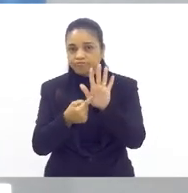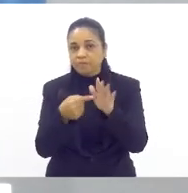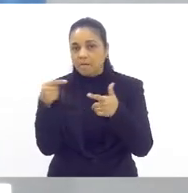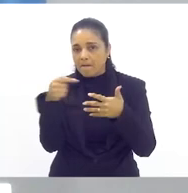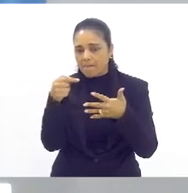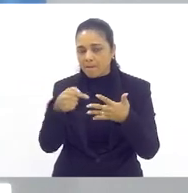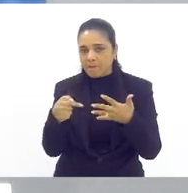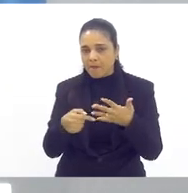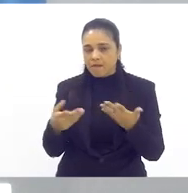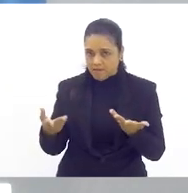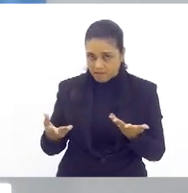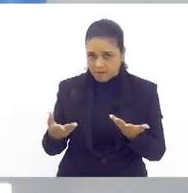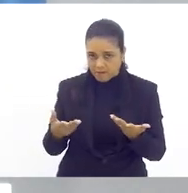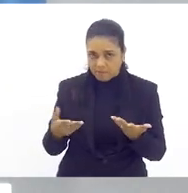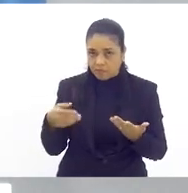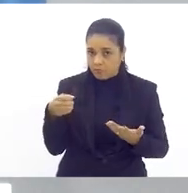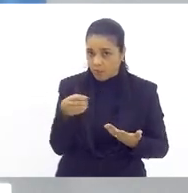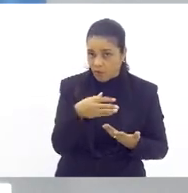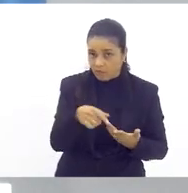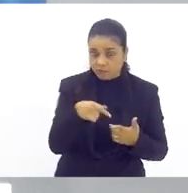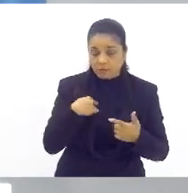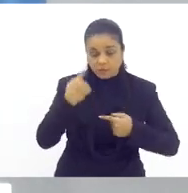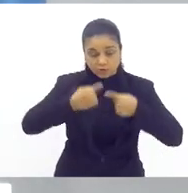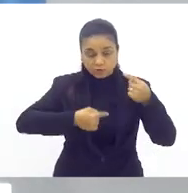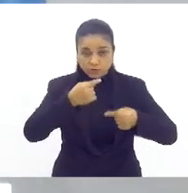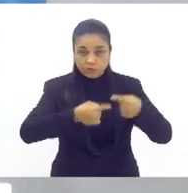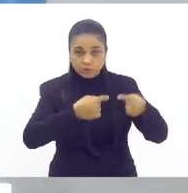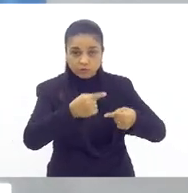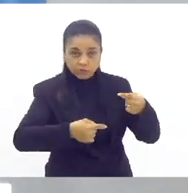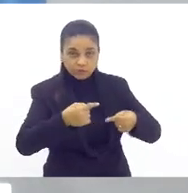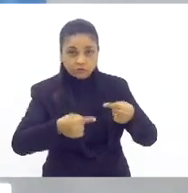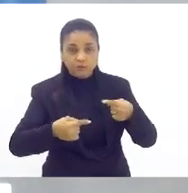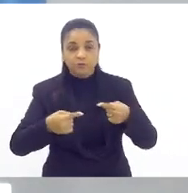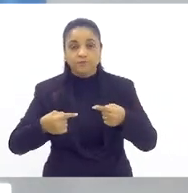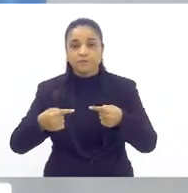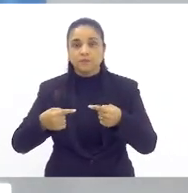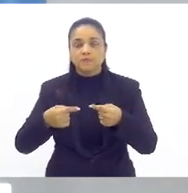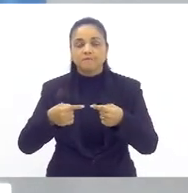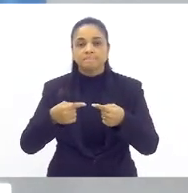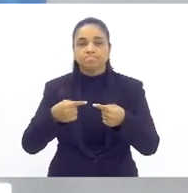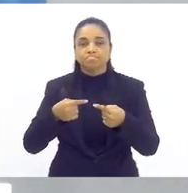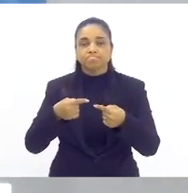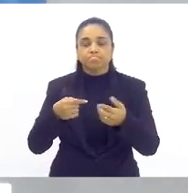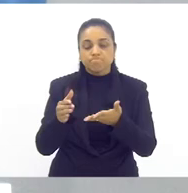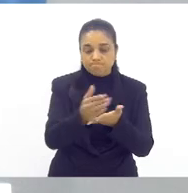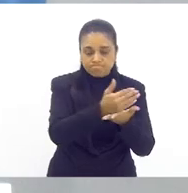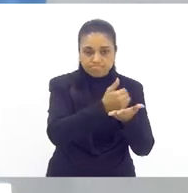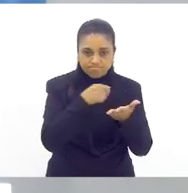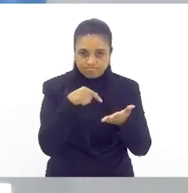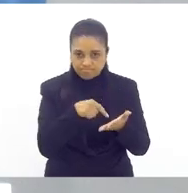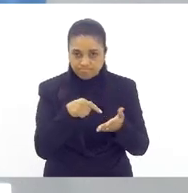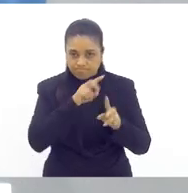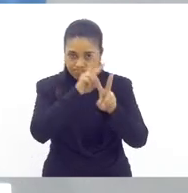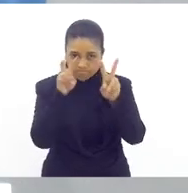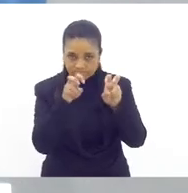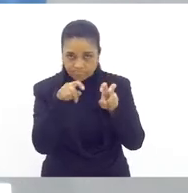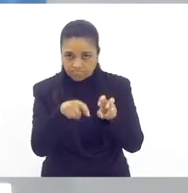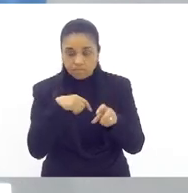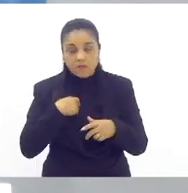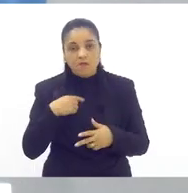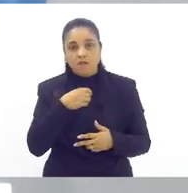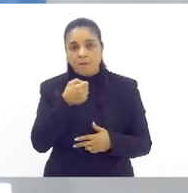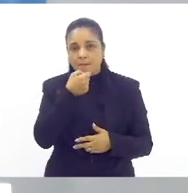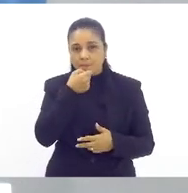recentes para que a gente possa discutir e avançar em cima de dados então após a fala do